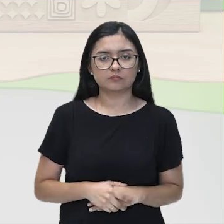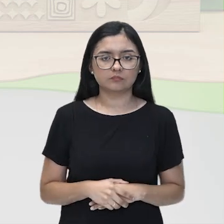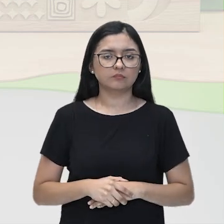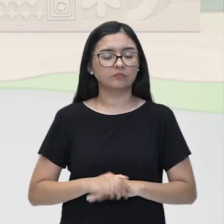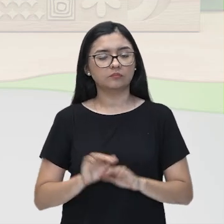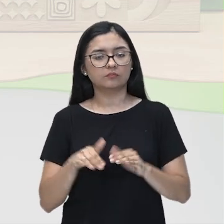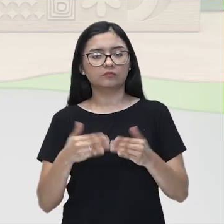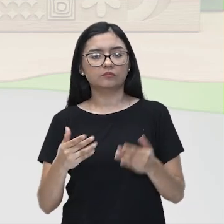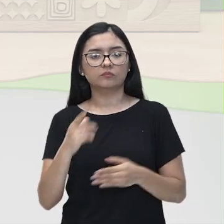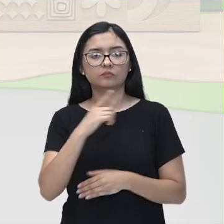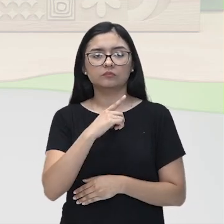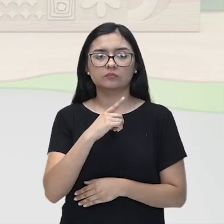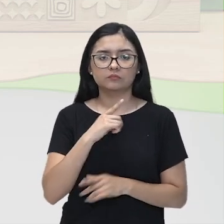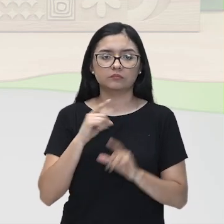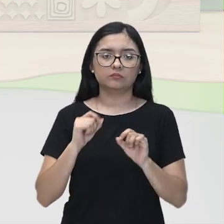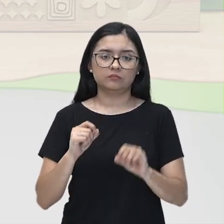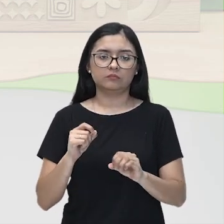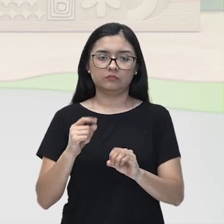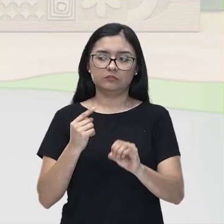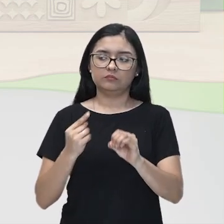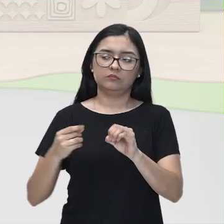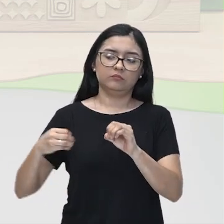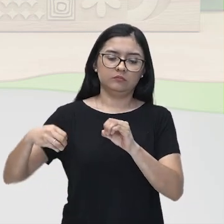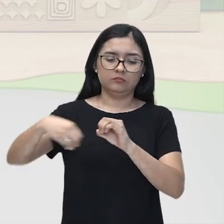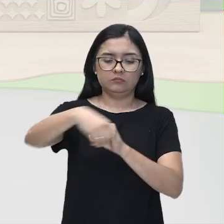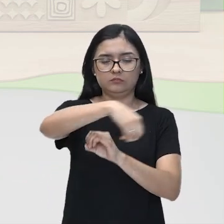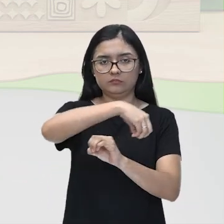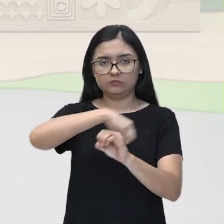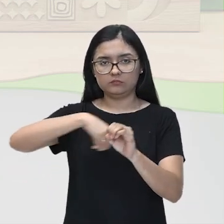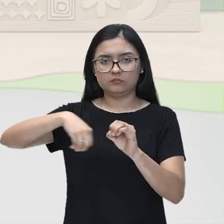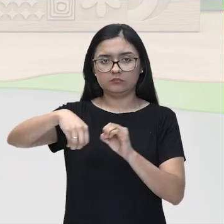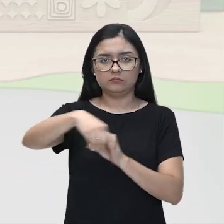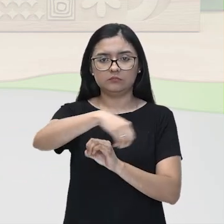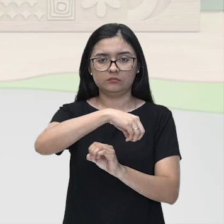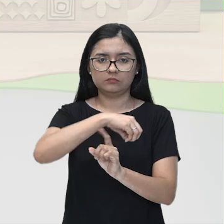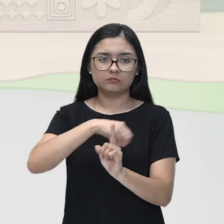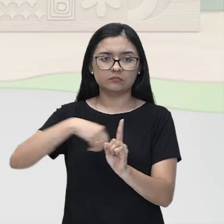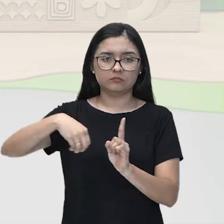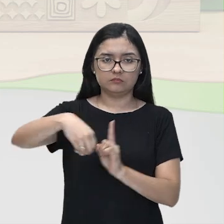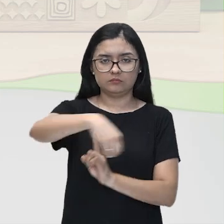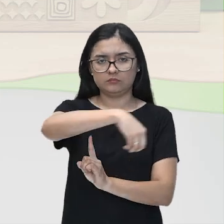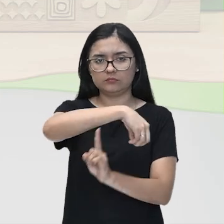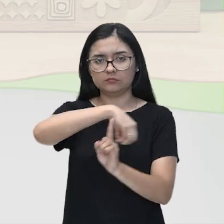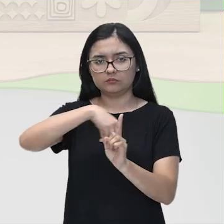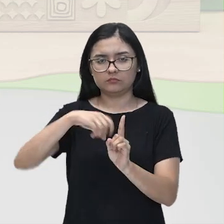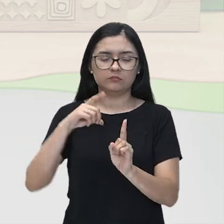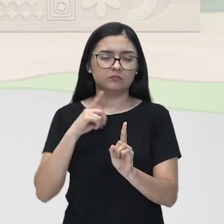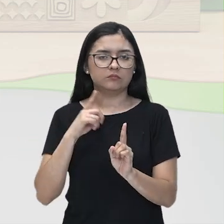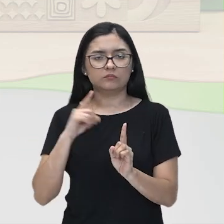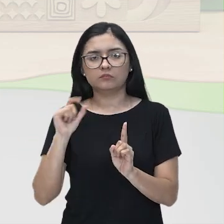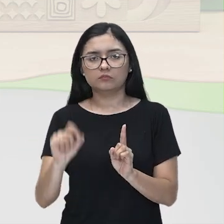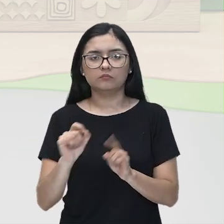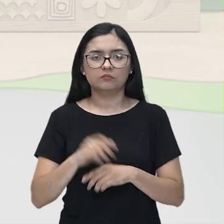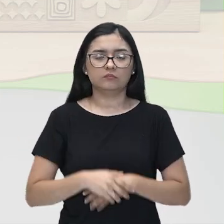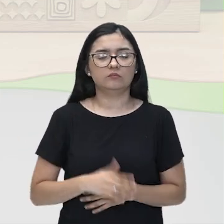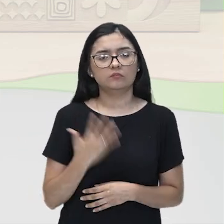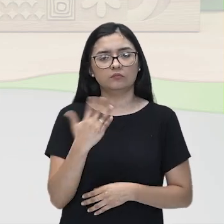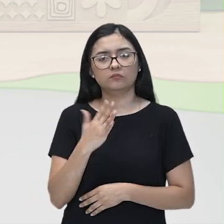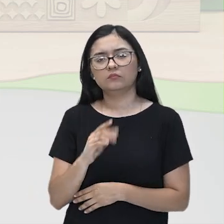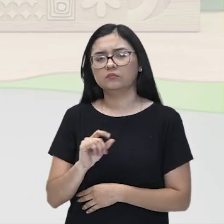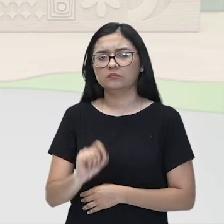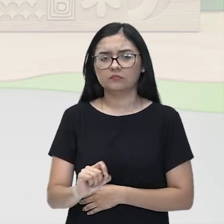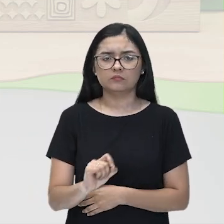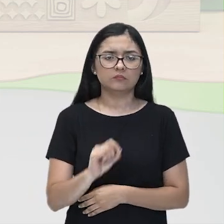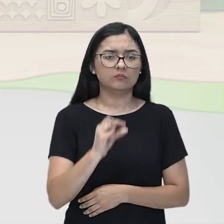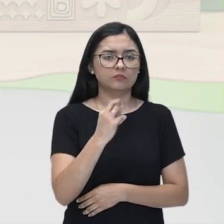certo? Aquela órbita que nós veremos, o movimento de translação é realizado em